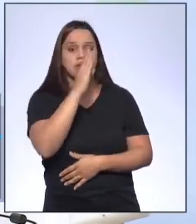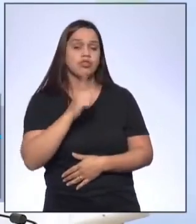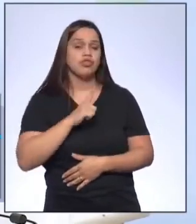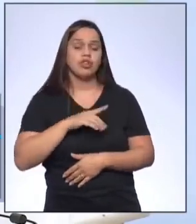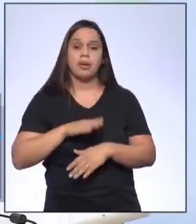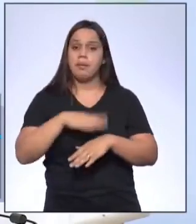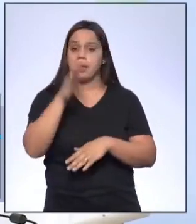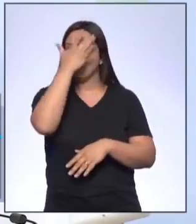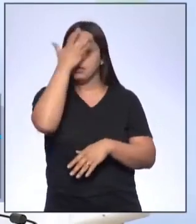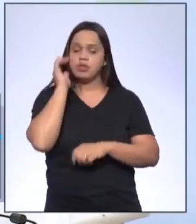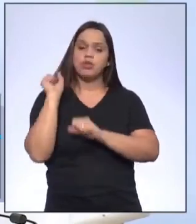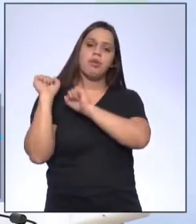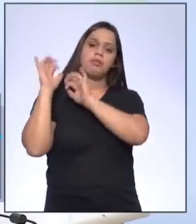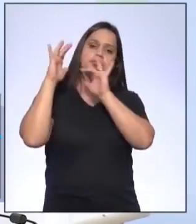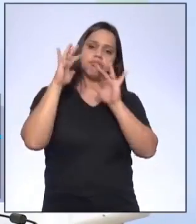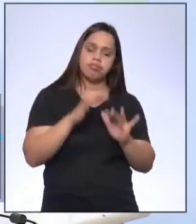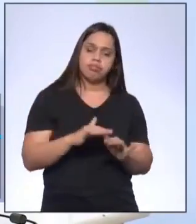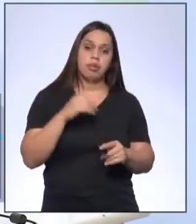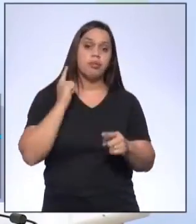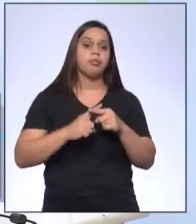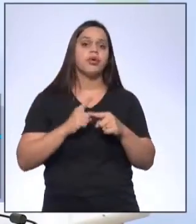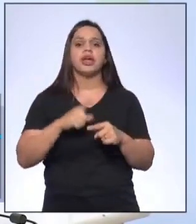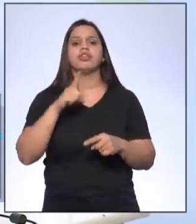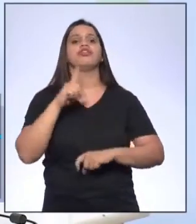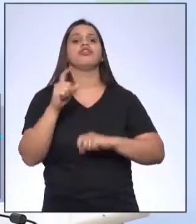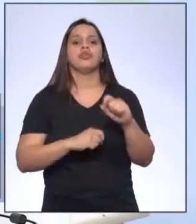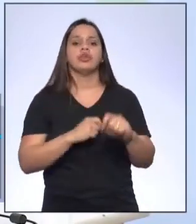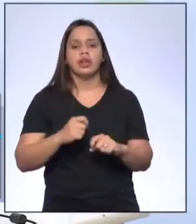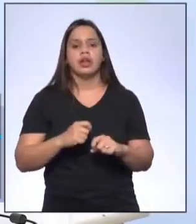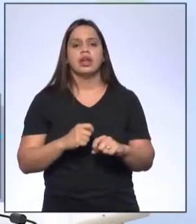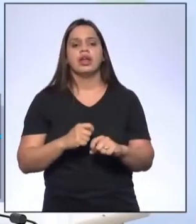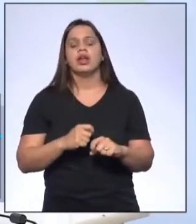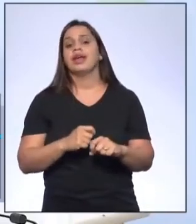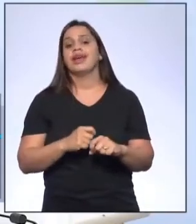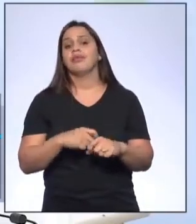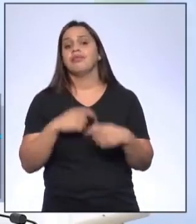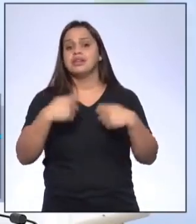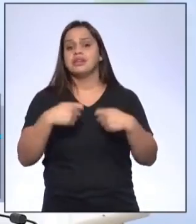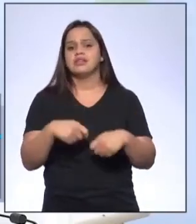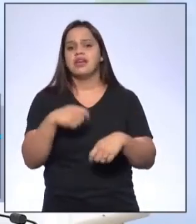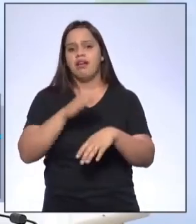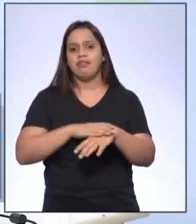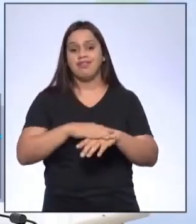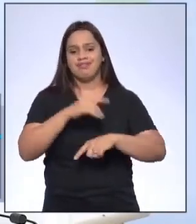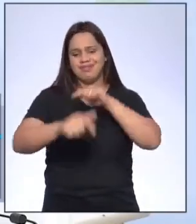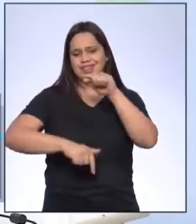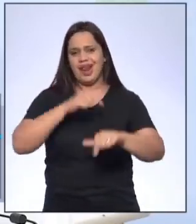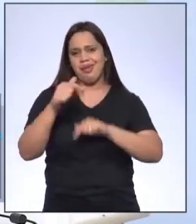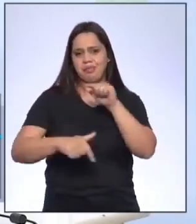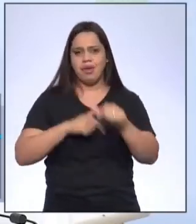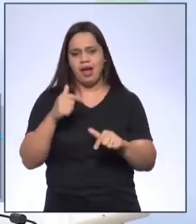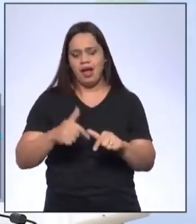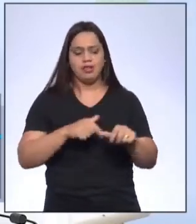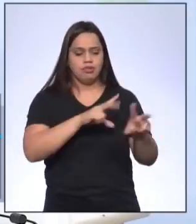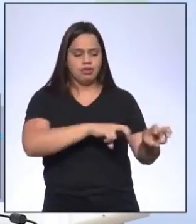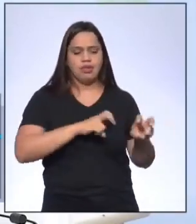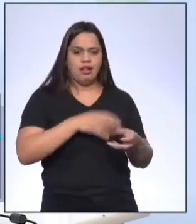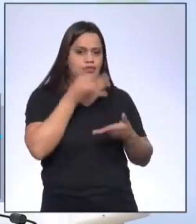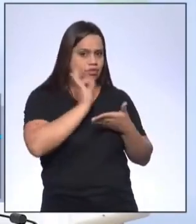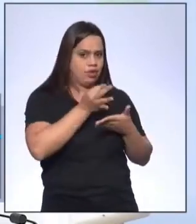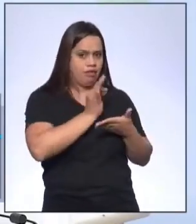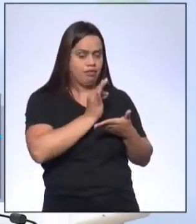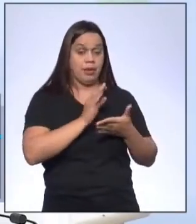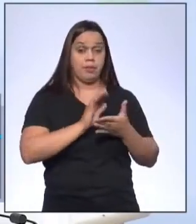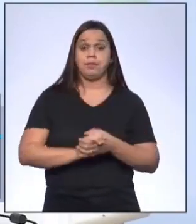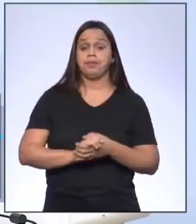mais naquela época lá, porque se tinha, né, absorção de mão de obra aqui nas lavouras cafeeiras, tudo bem?